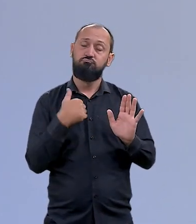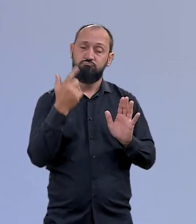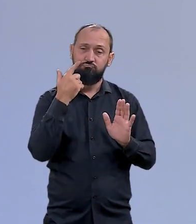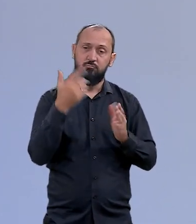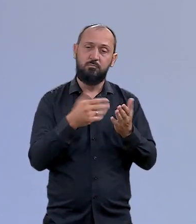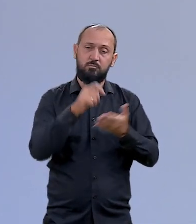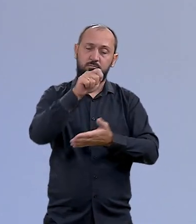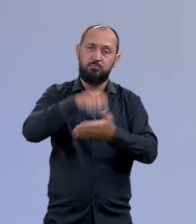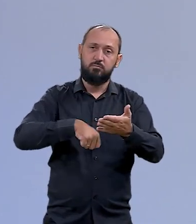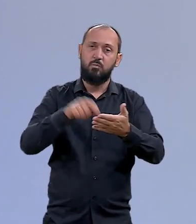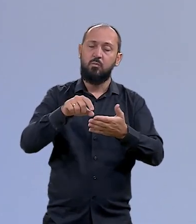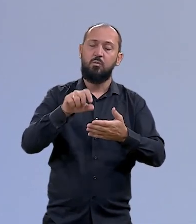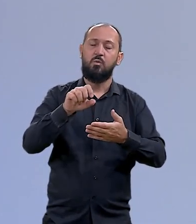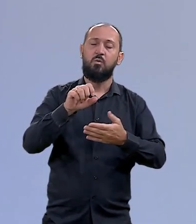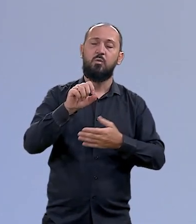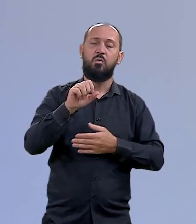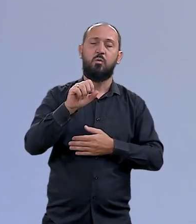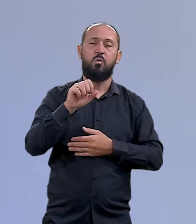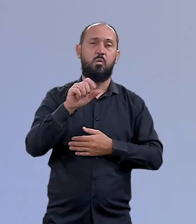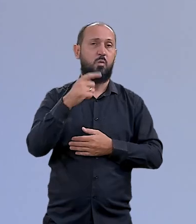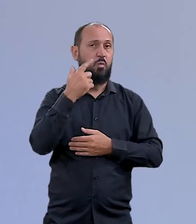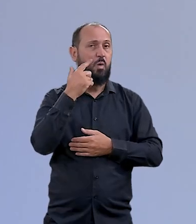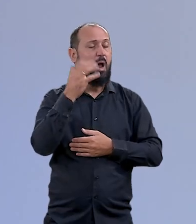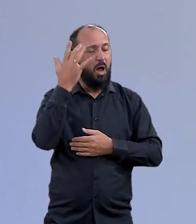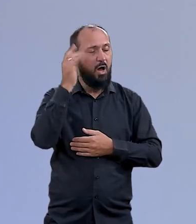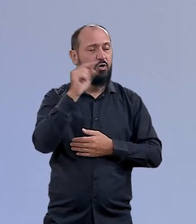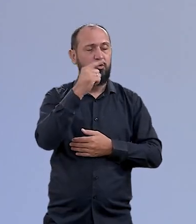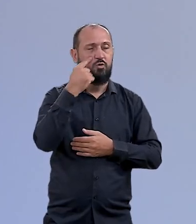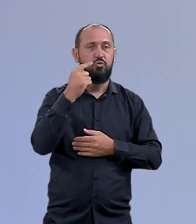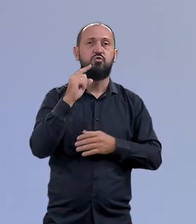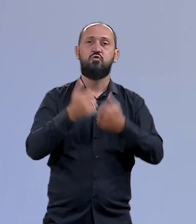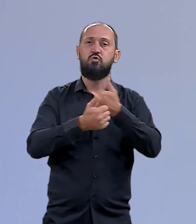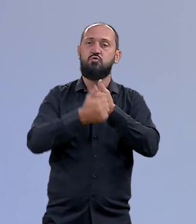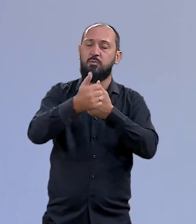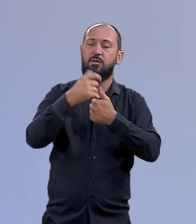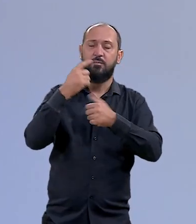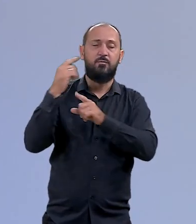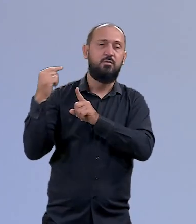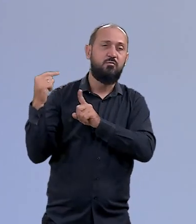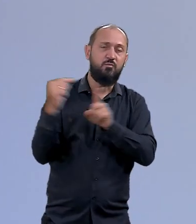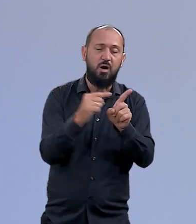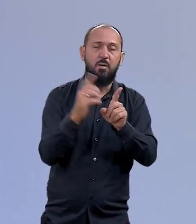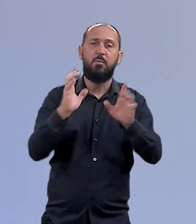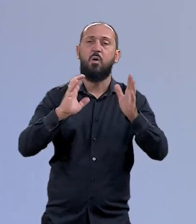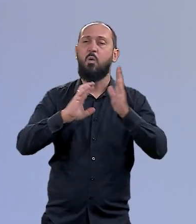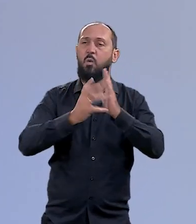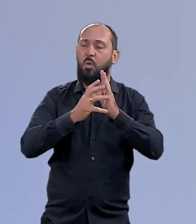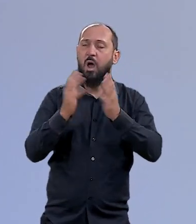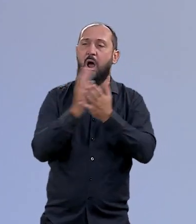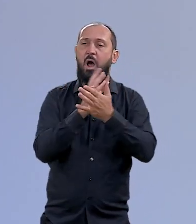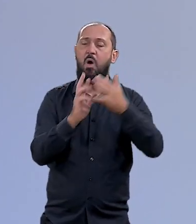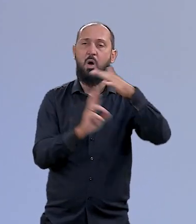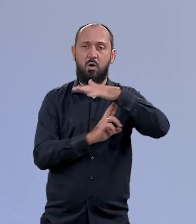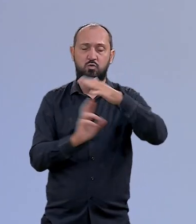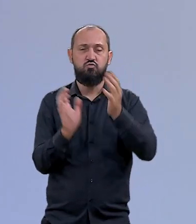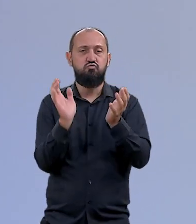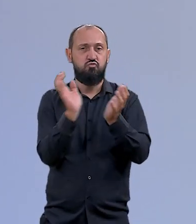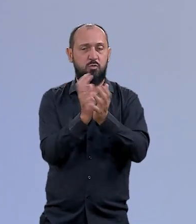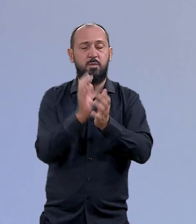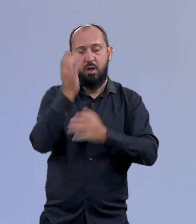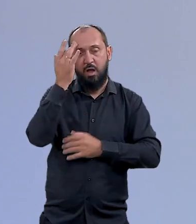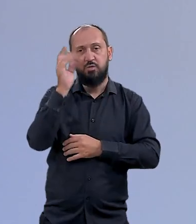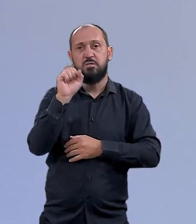uma entidade representativa de classe, e eu acredito que se o Supremo Tribunal entender e julgar conforme os